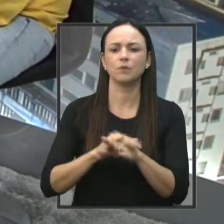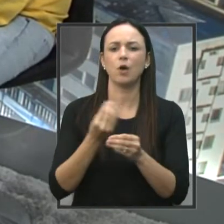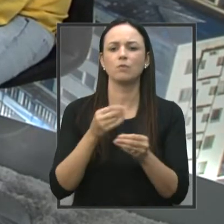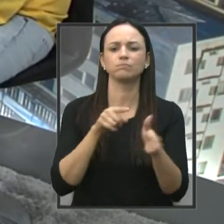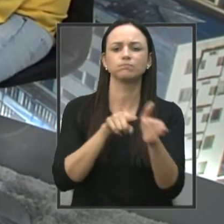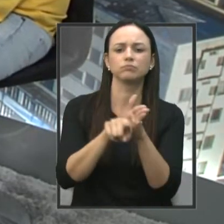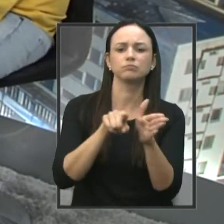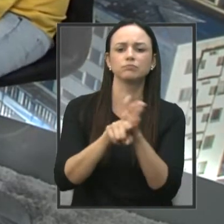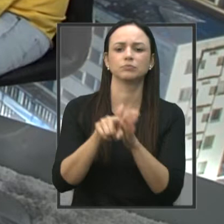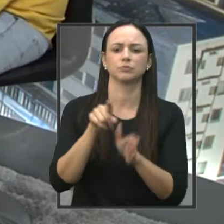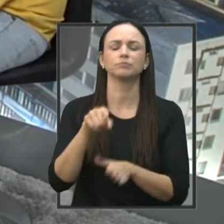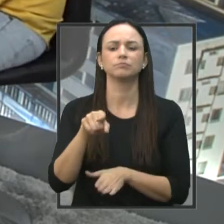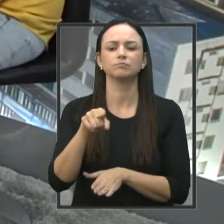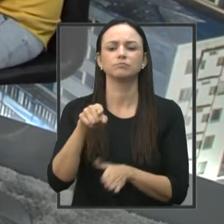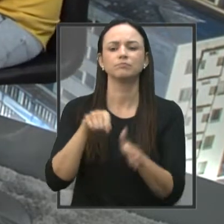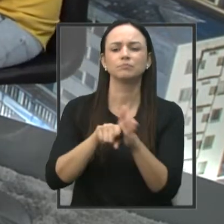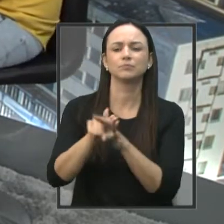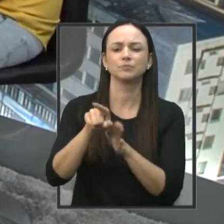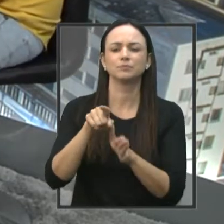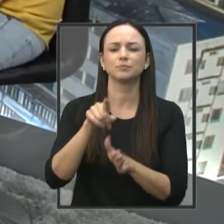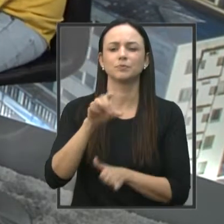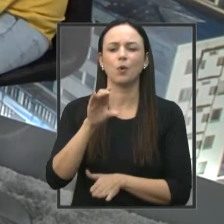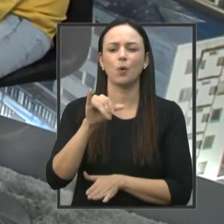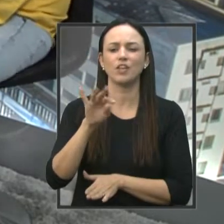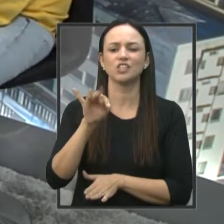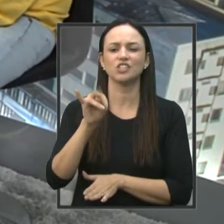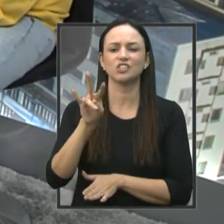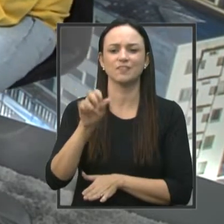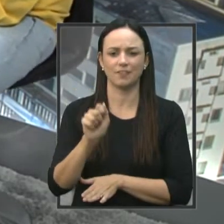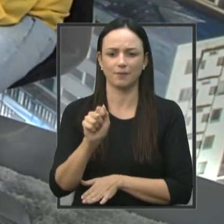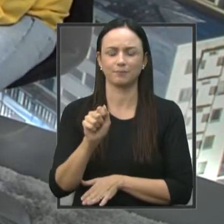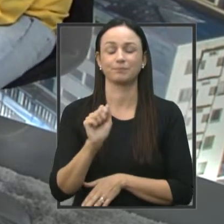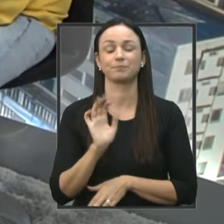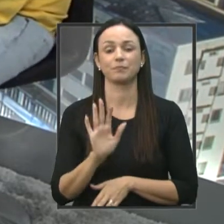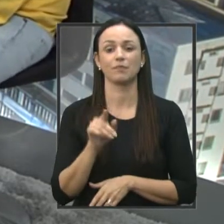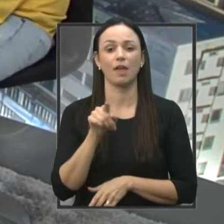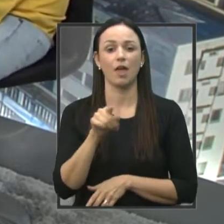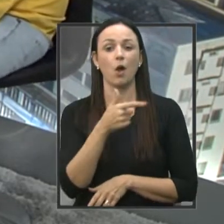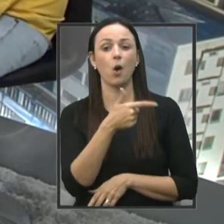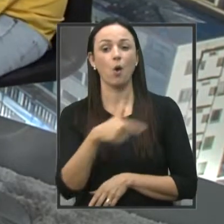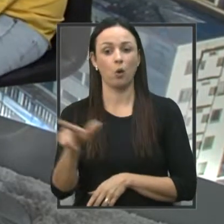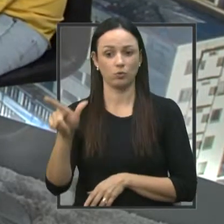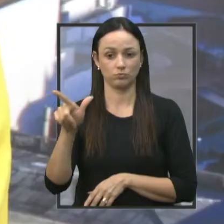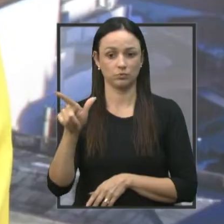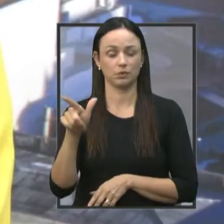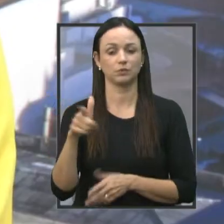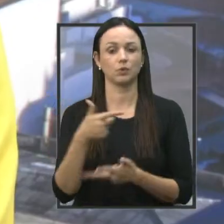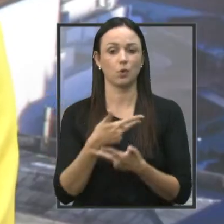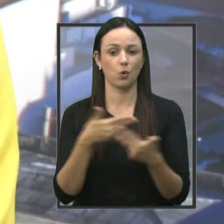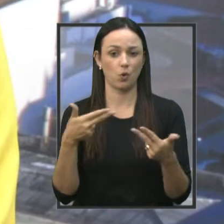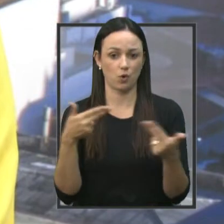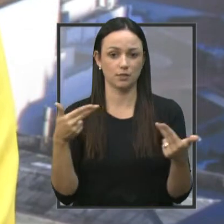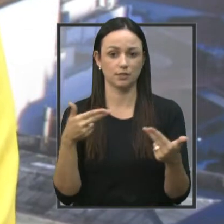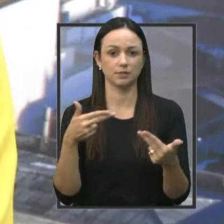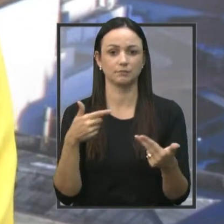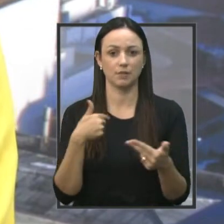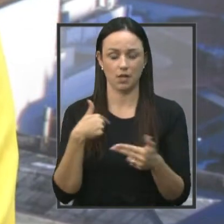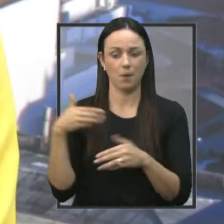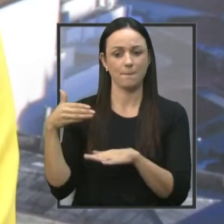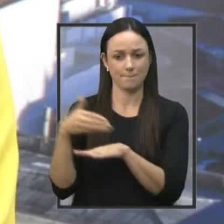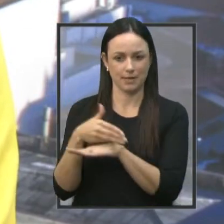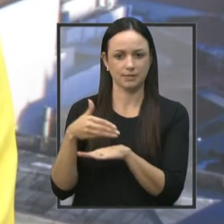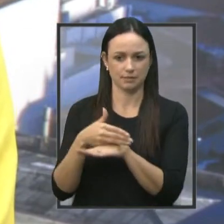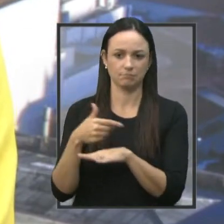Turini, vereador? As oitivas é outra coisa que, para quem participou, como eu fui membro,